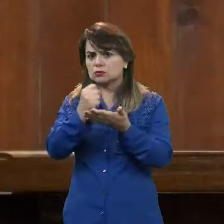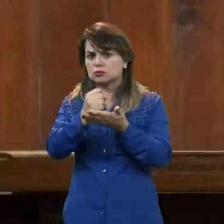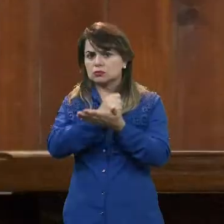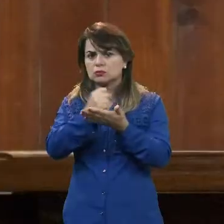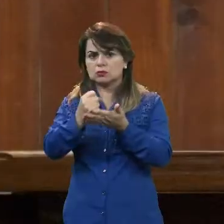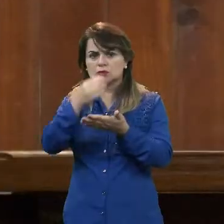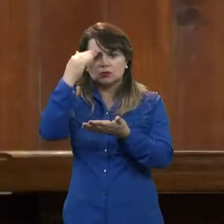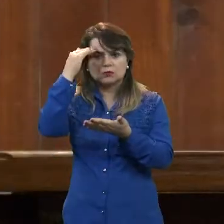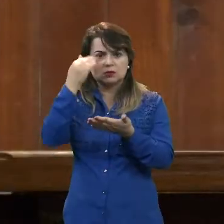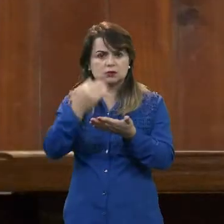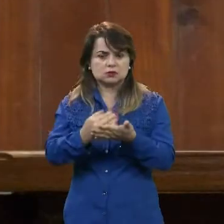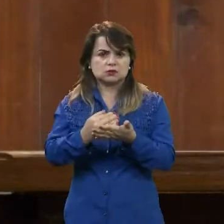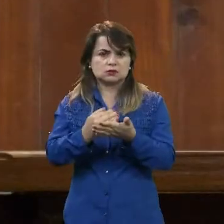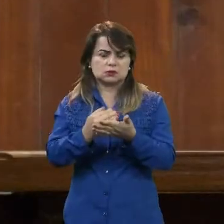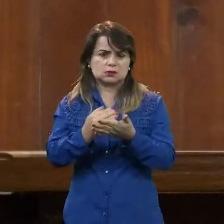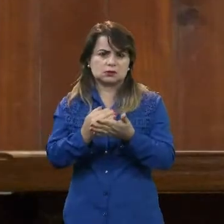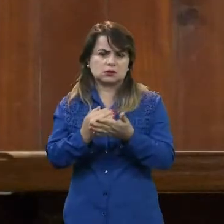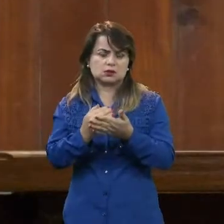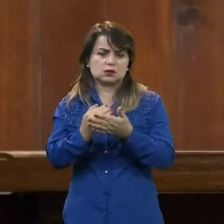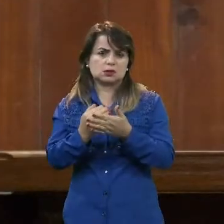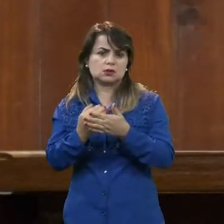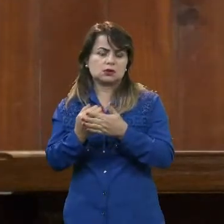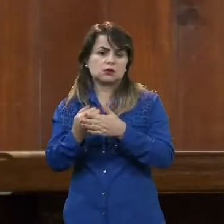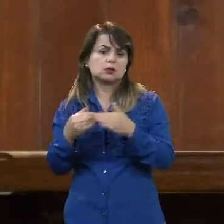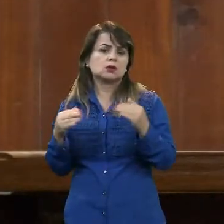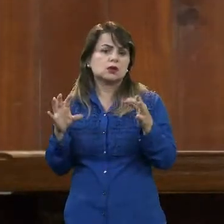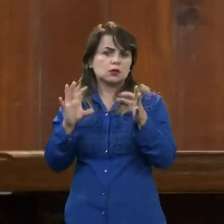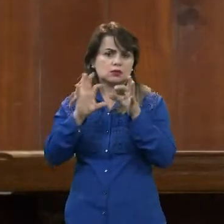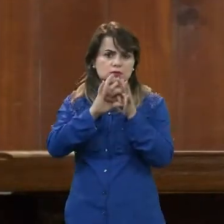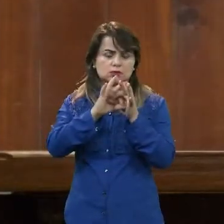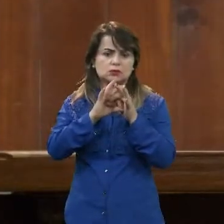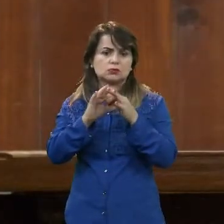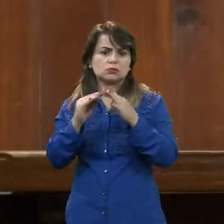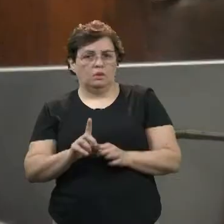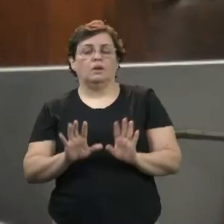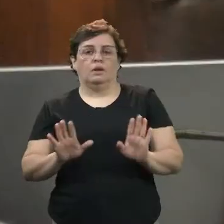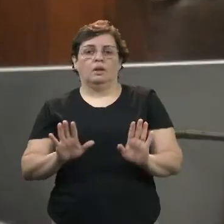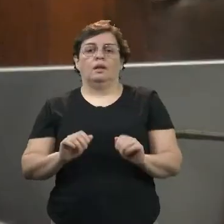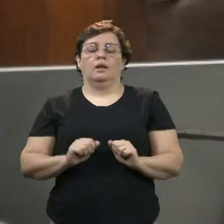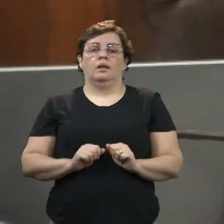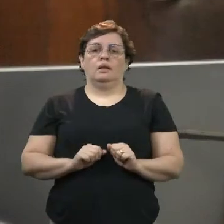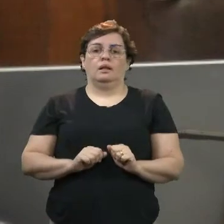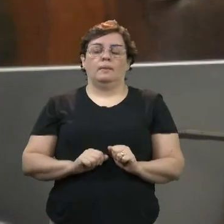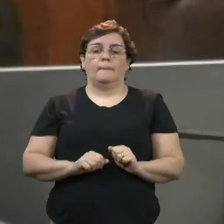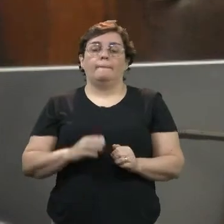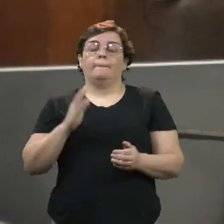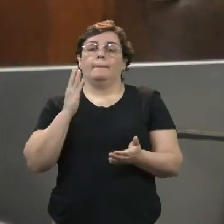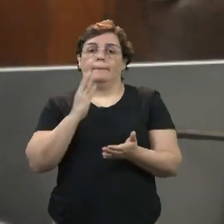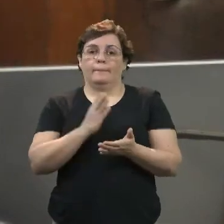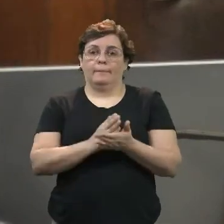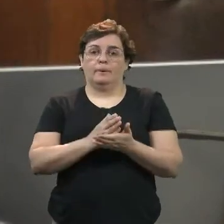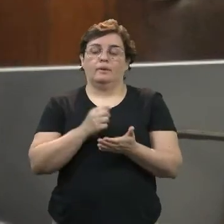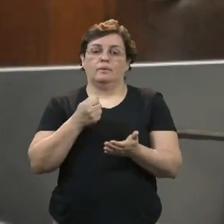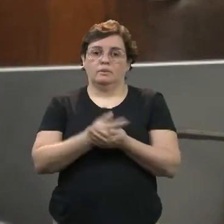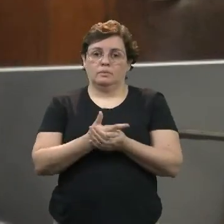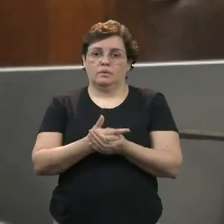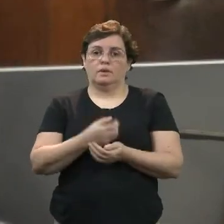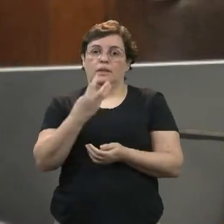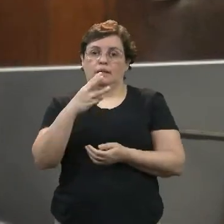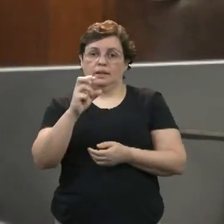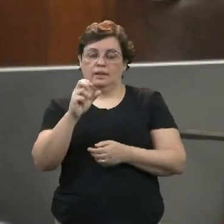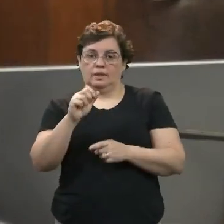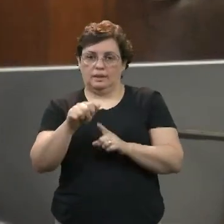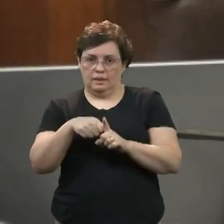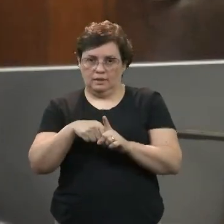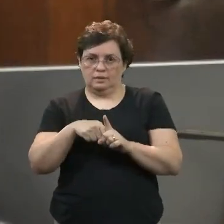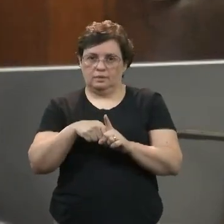sugestões de refinanciamentos e propostas de carência de três meses nas parcelas até 3 meses a ser solicitado a